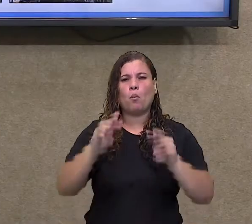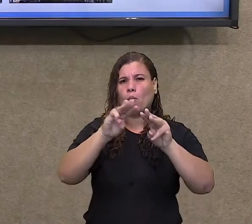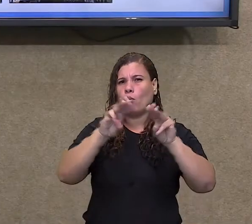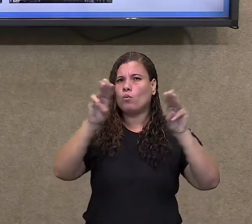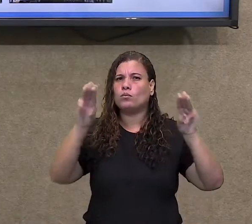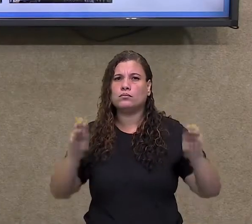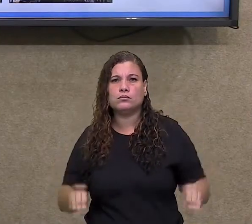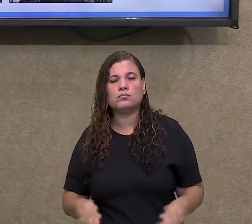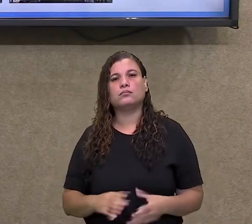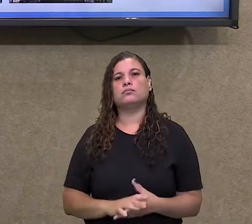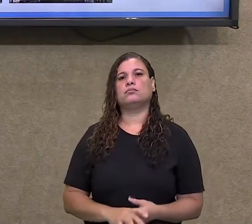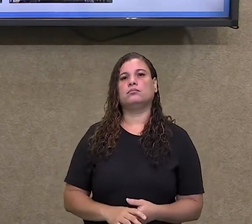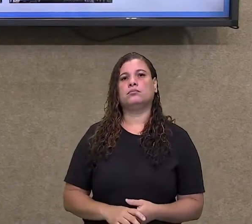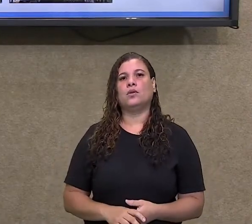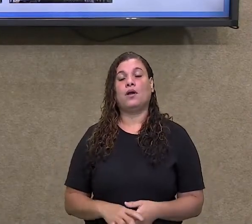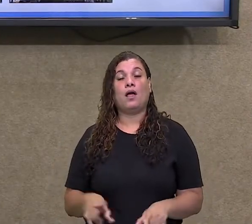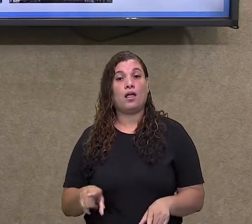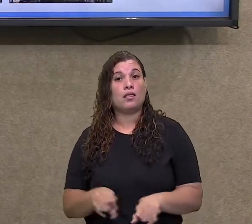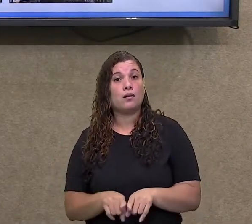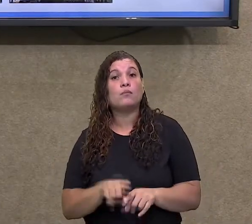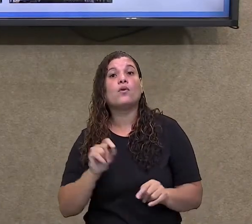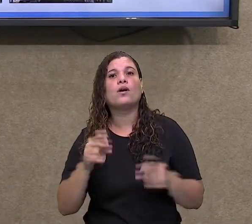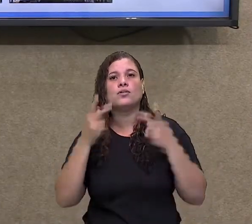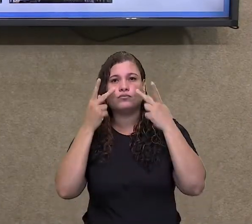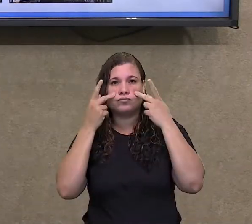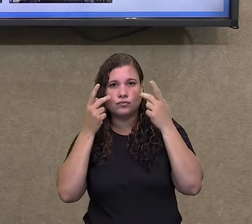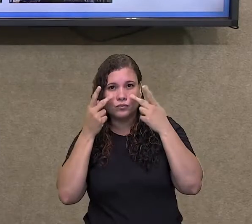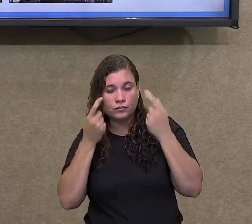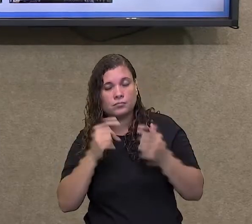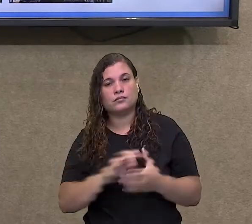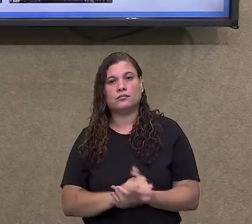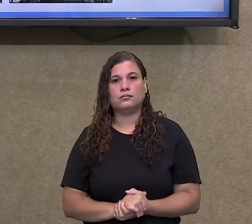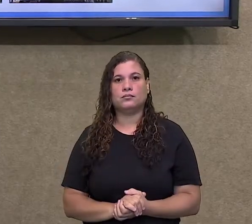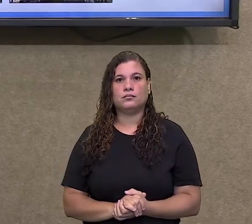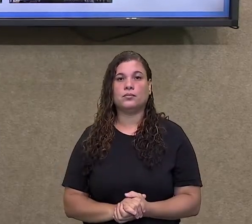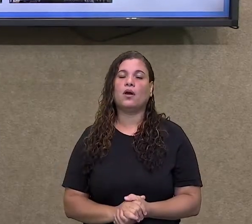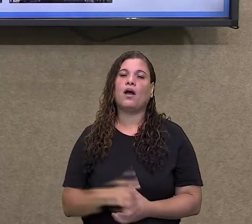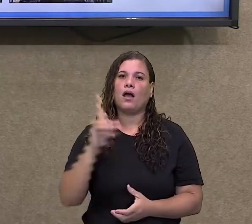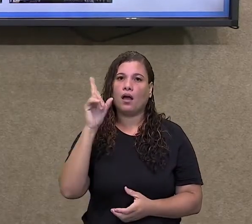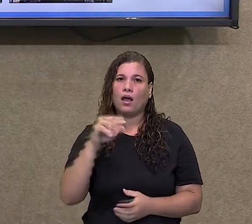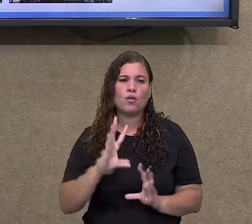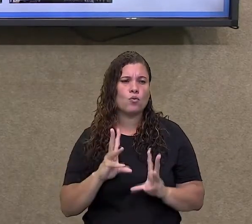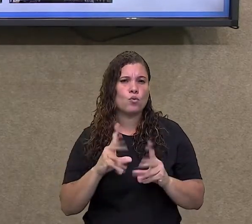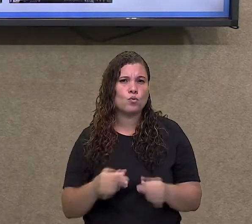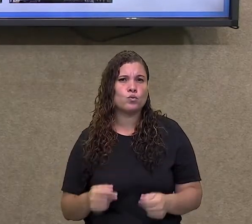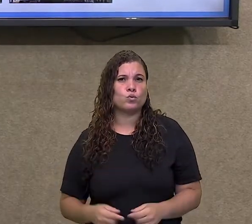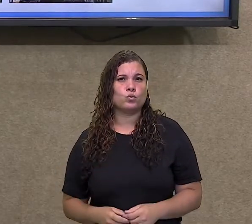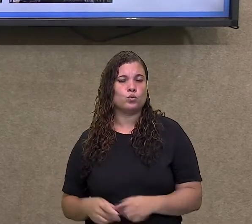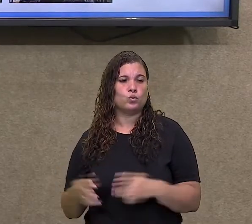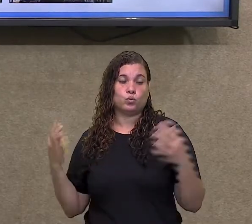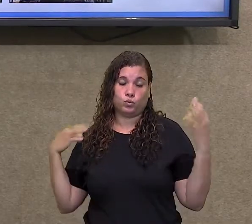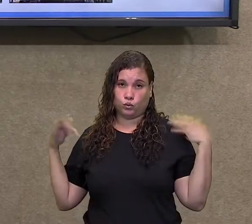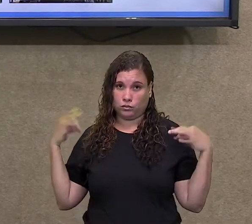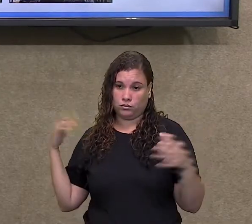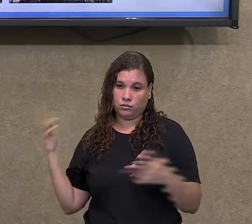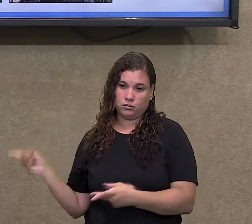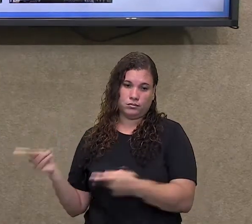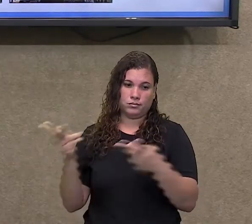teatro, tá? E também histórica, porque no Rio de Janeiro já foi a capital do nosso